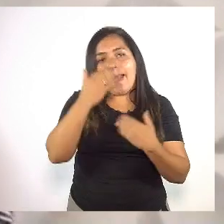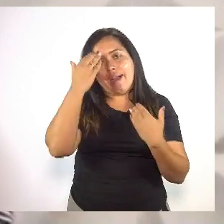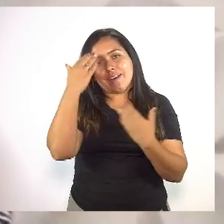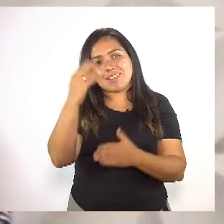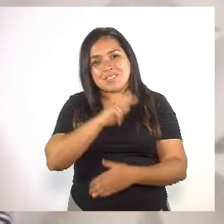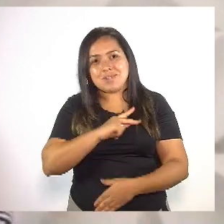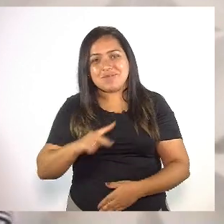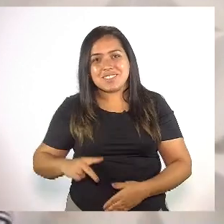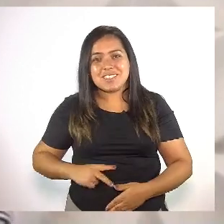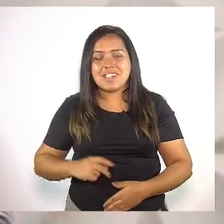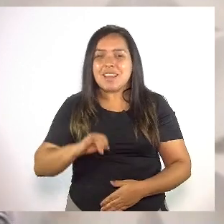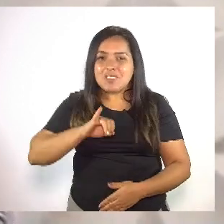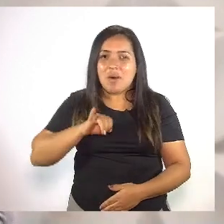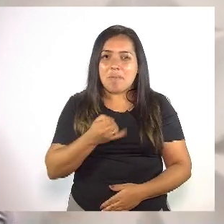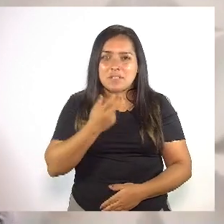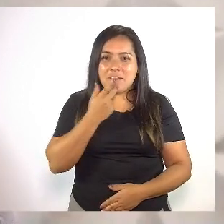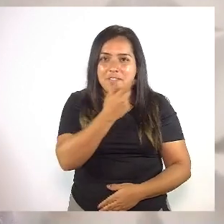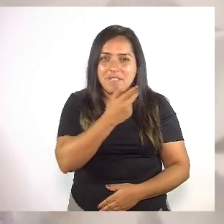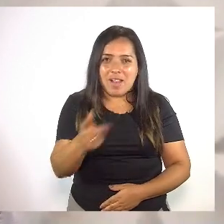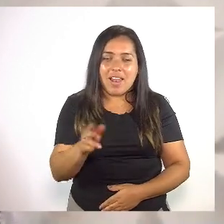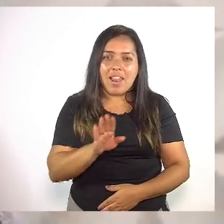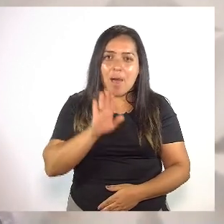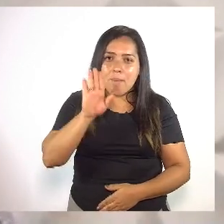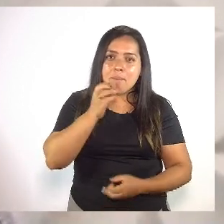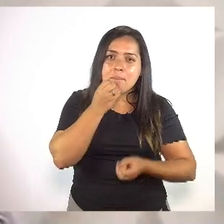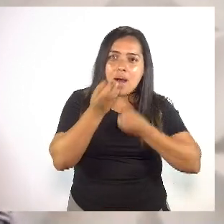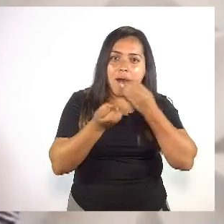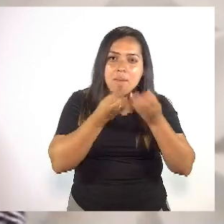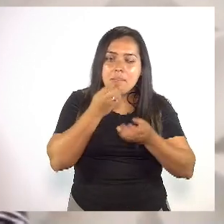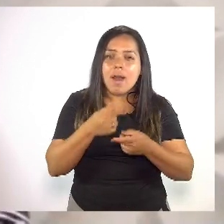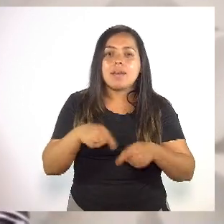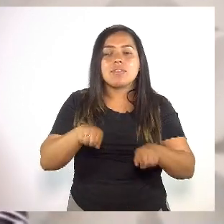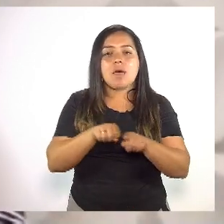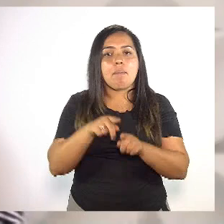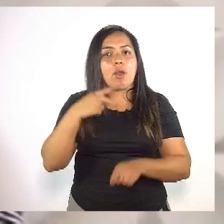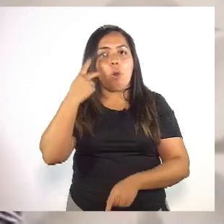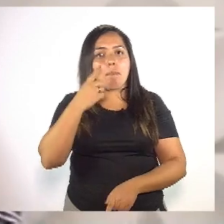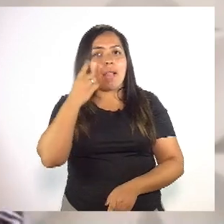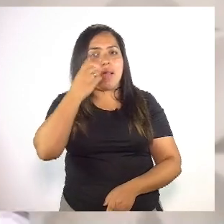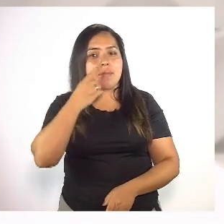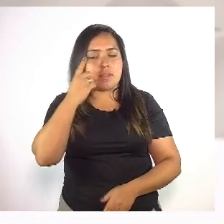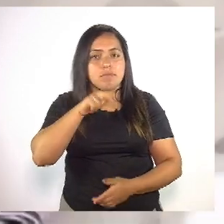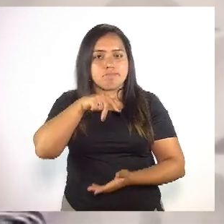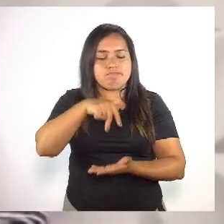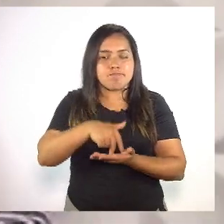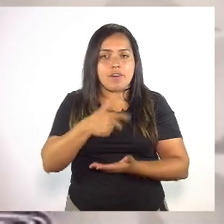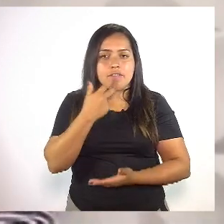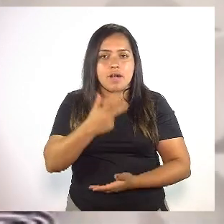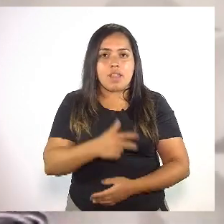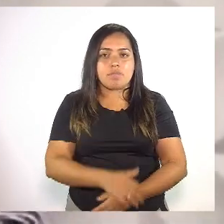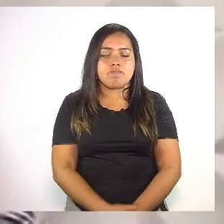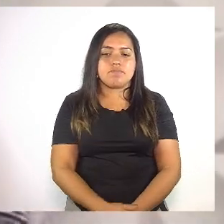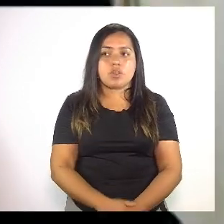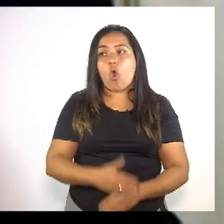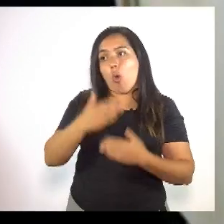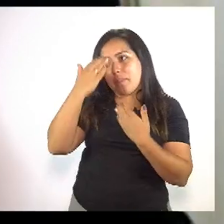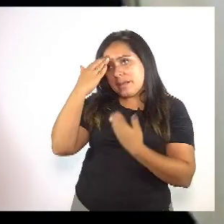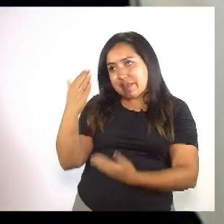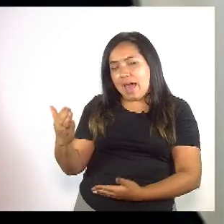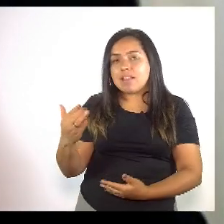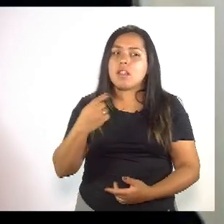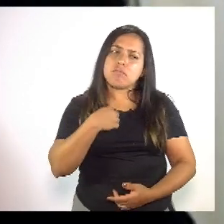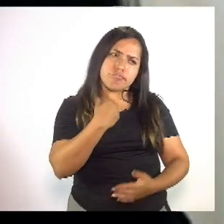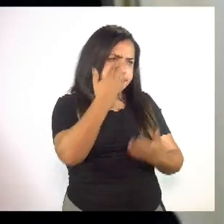a oportunidade de me manifestar, antes de tudo, como parlamentar. Muito obrigada. Eu que